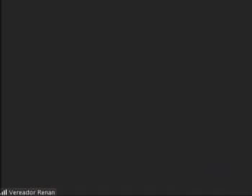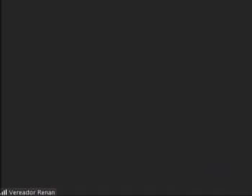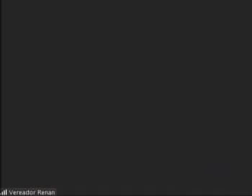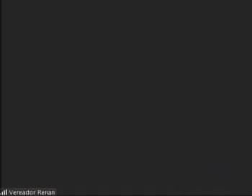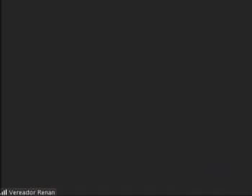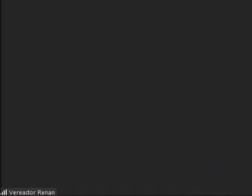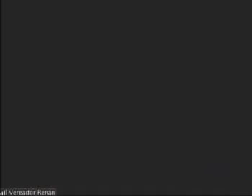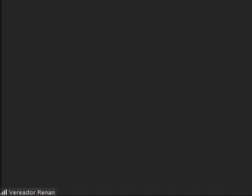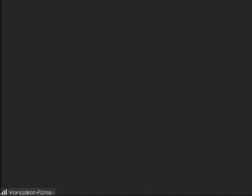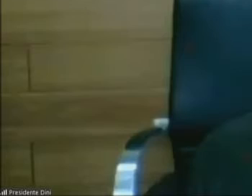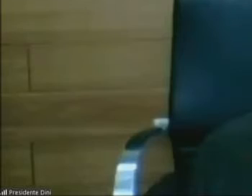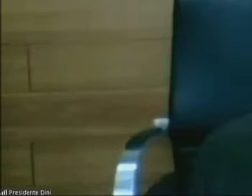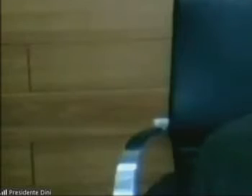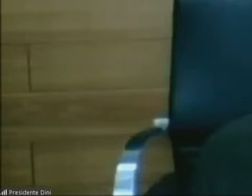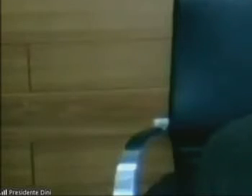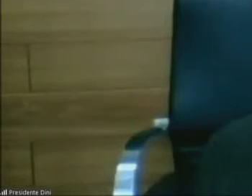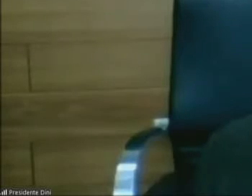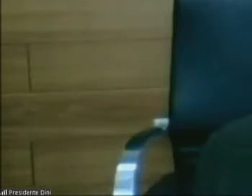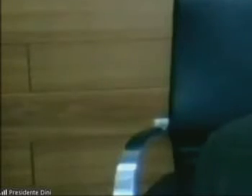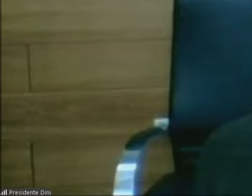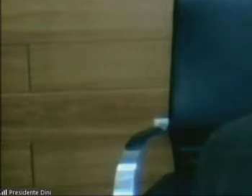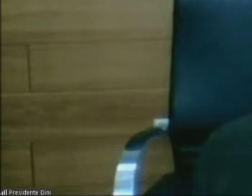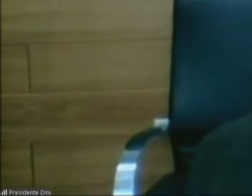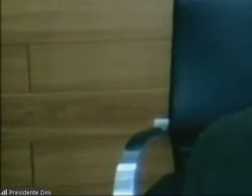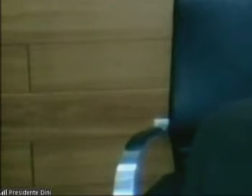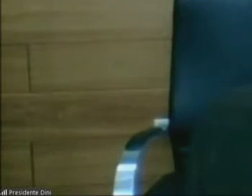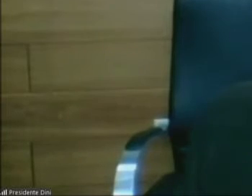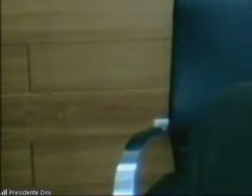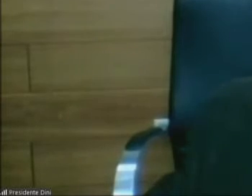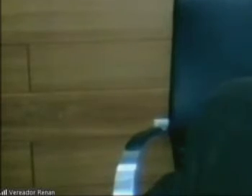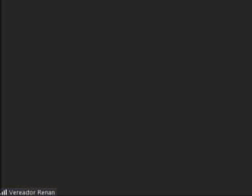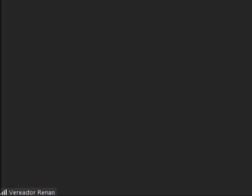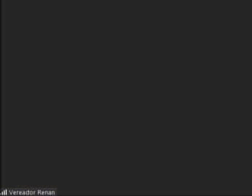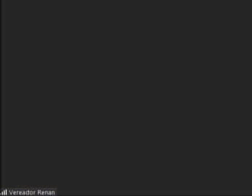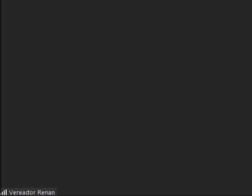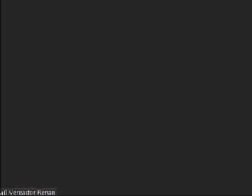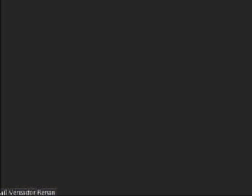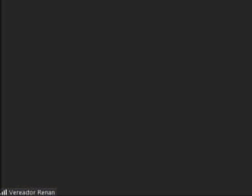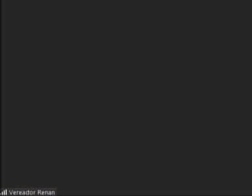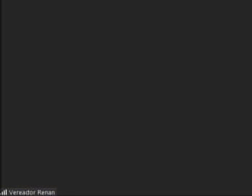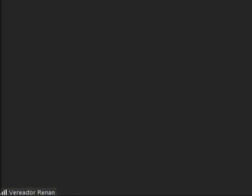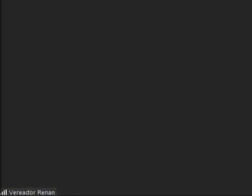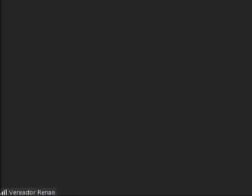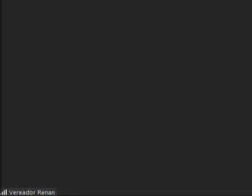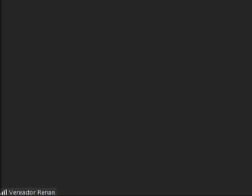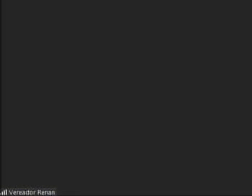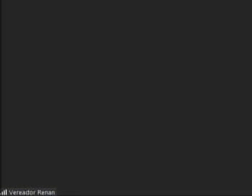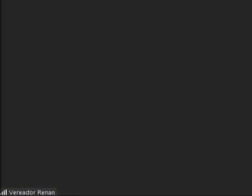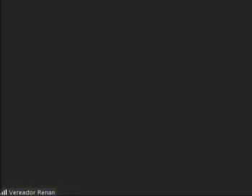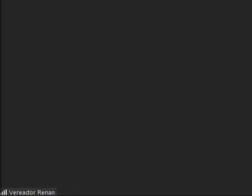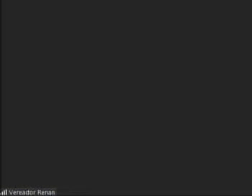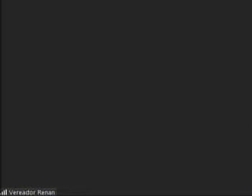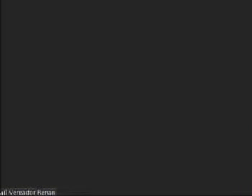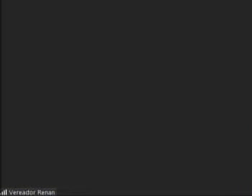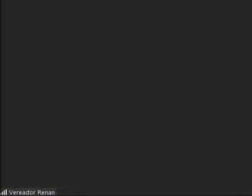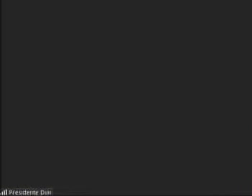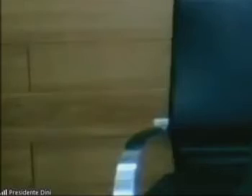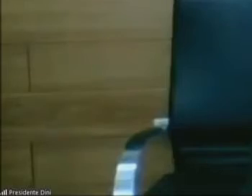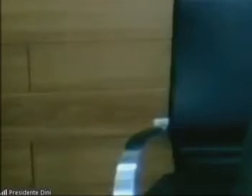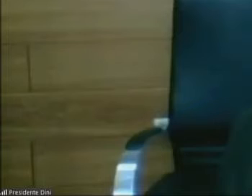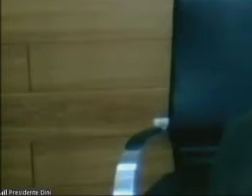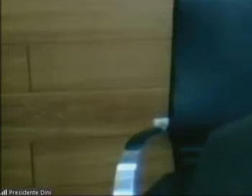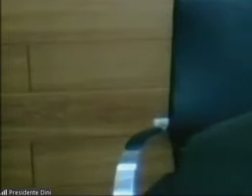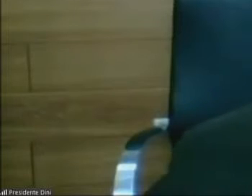se lava em casa roupa suja não se lava em ambiente externo né então problemas internos se lava em casa se resolve dentro